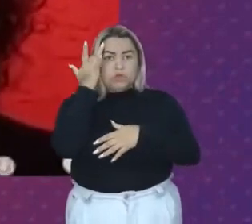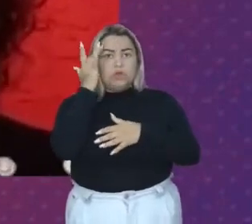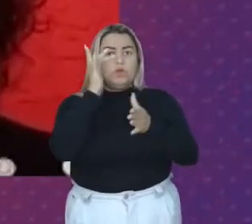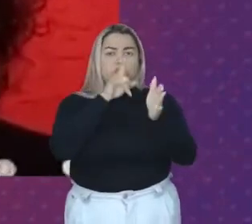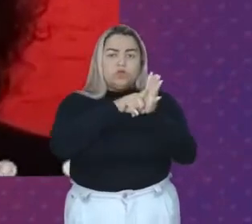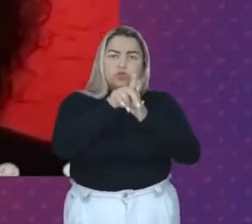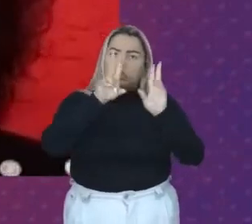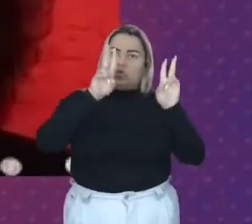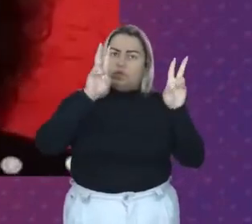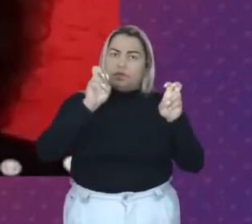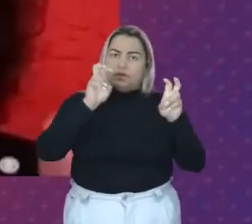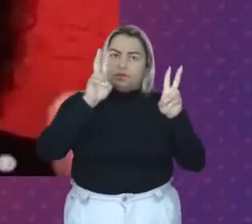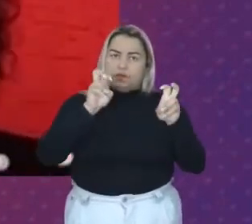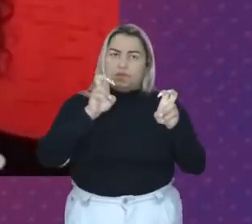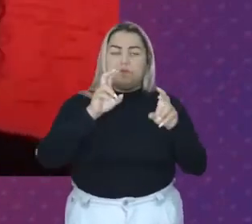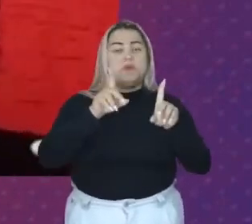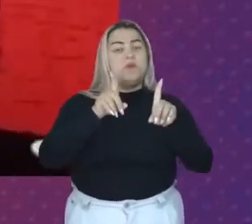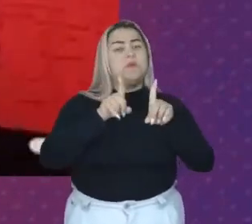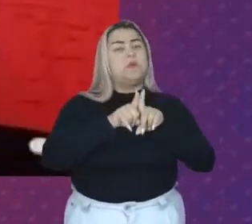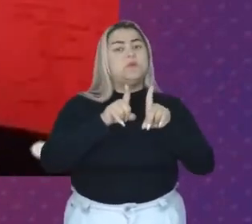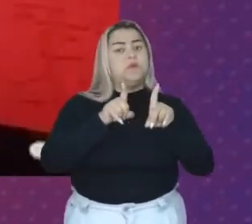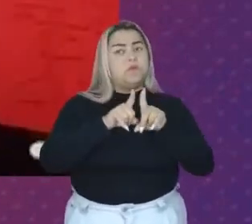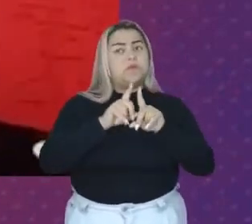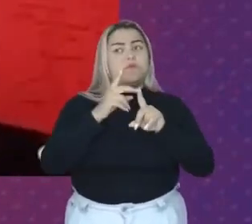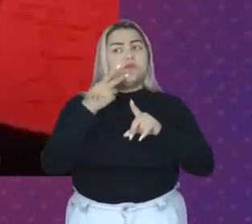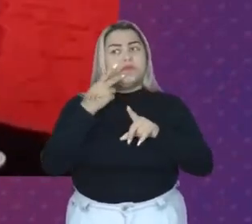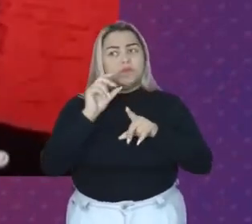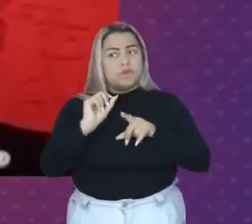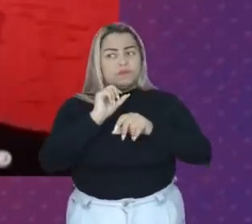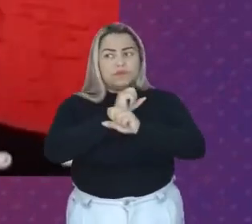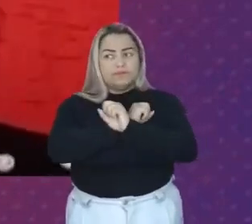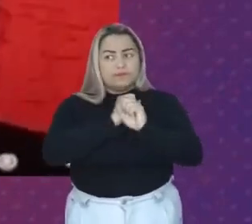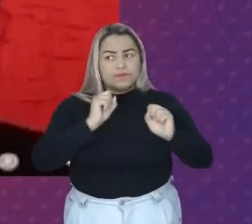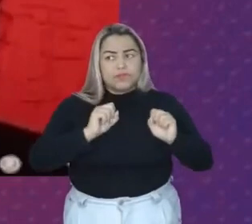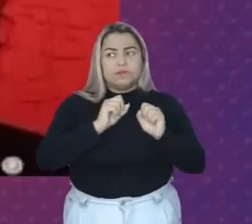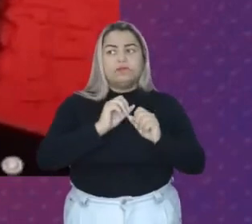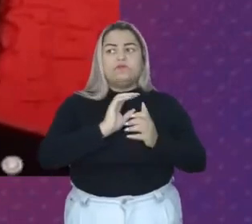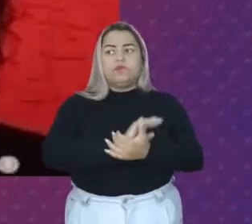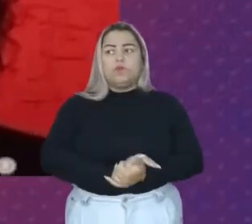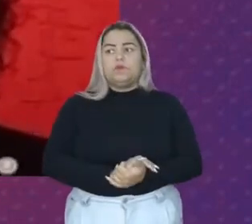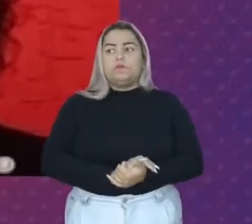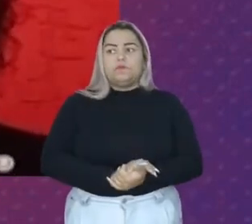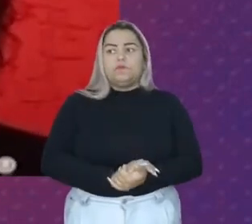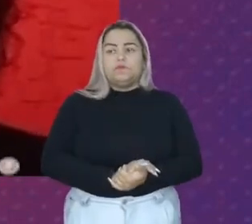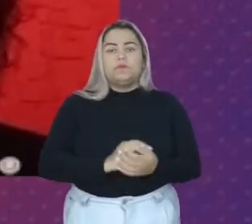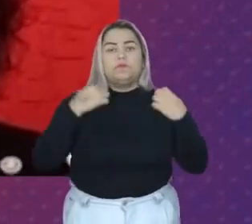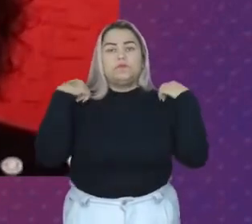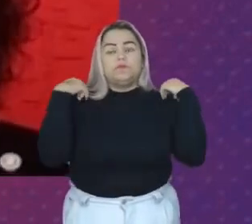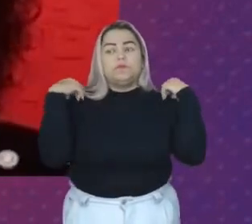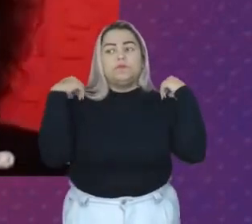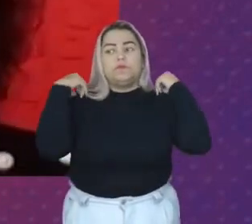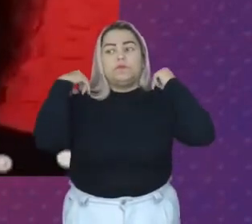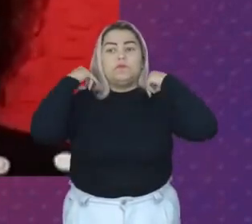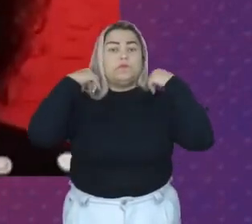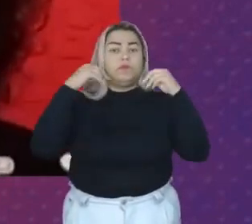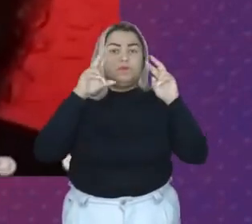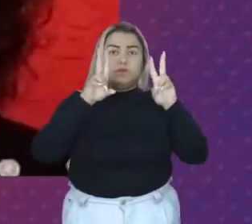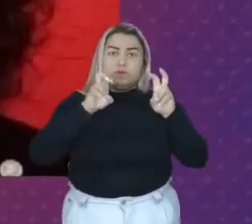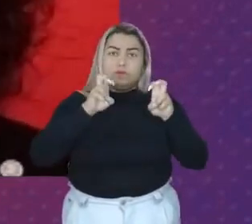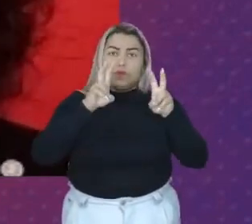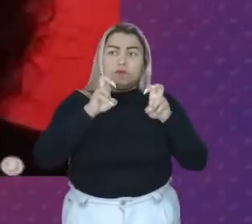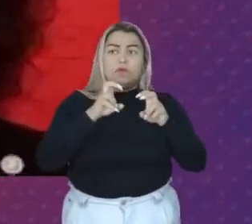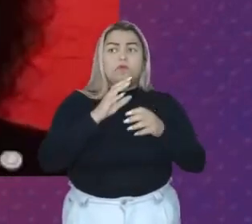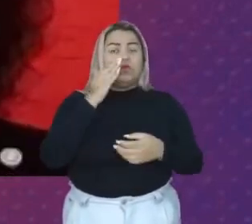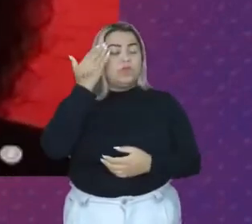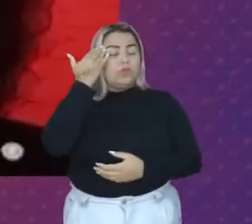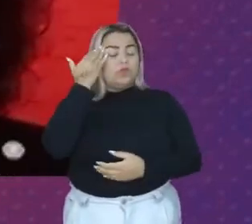especialistas sobre o tema, para ver se isso era possível a gente, então, trazer esse tema para ter uma nova